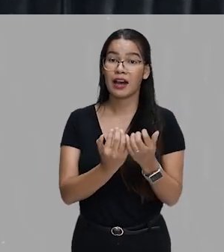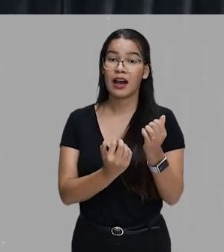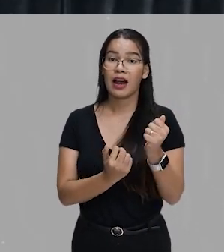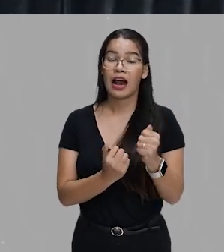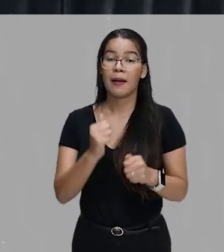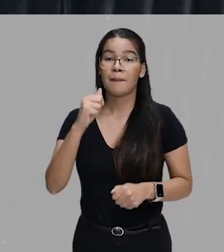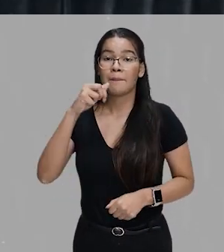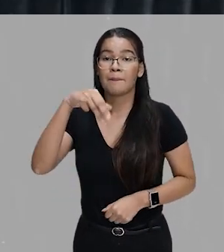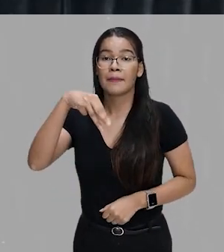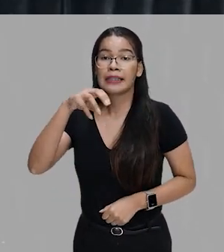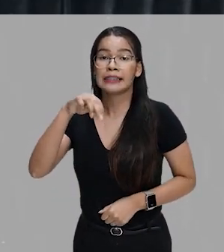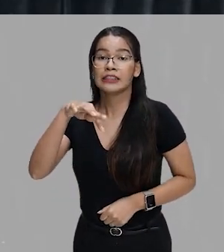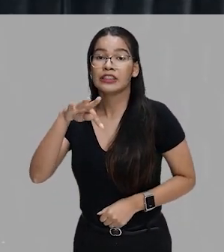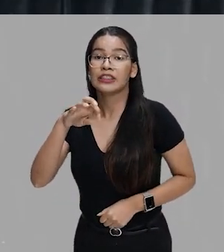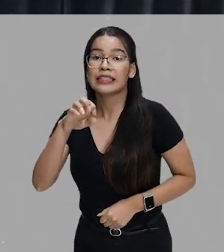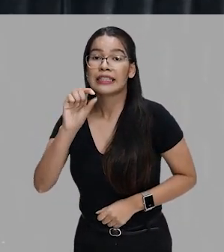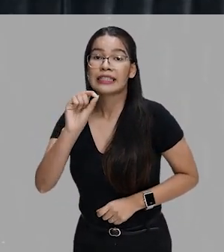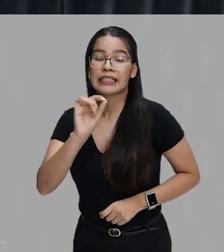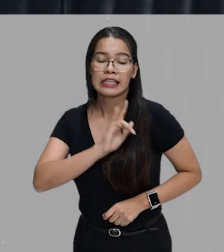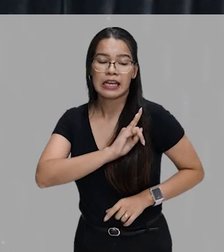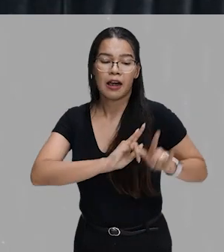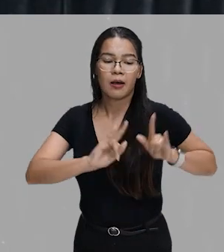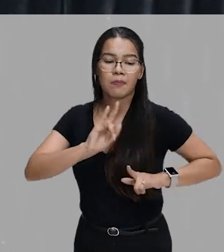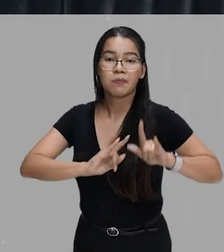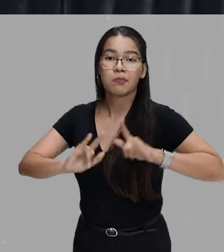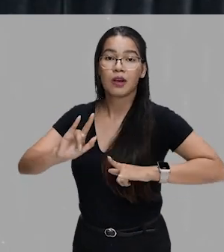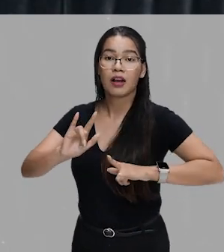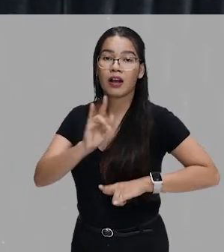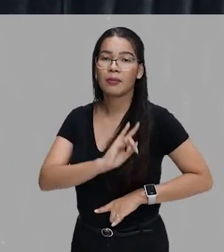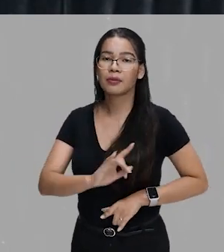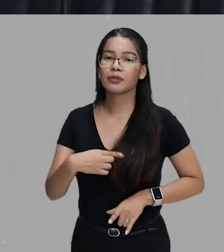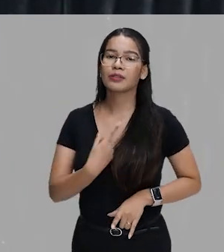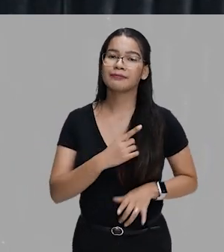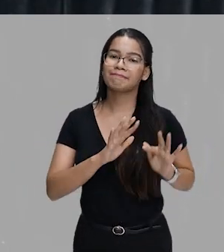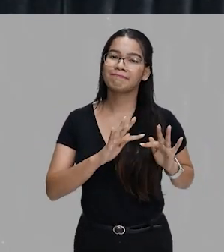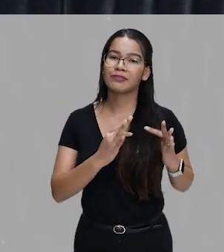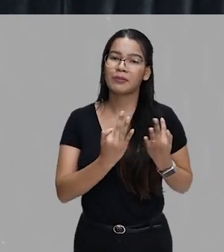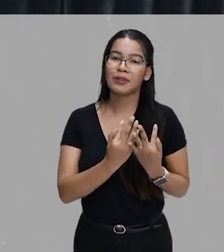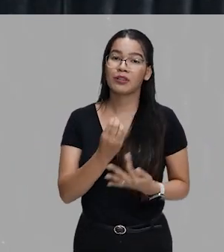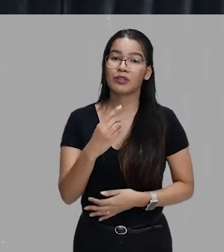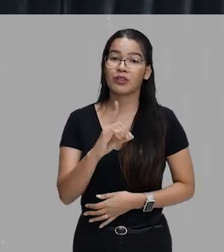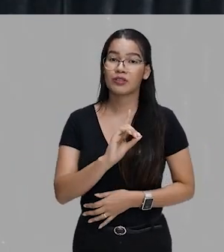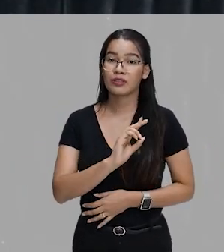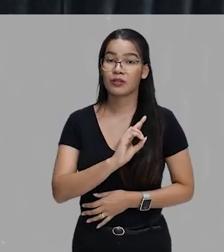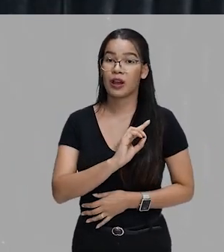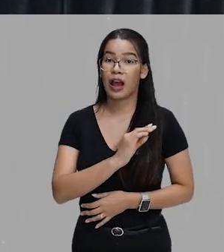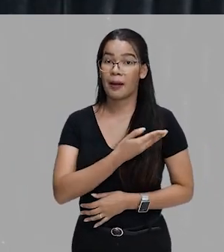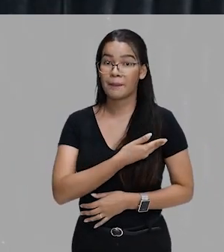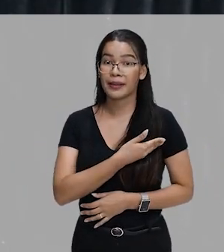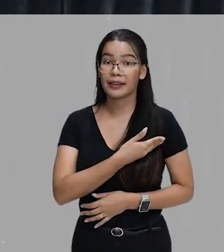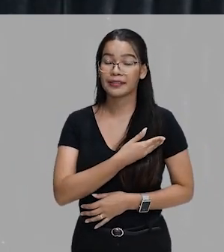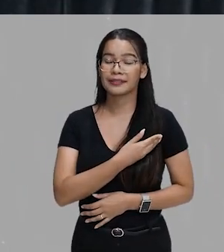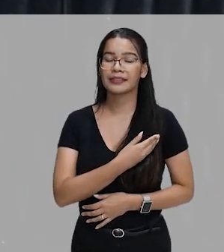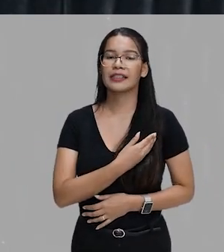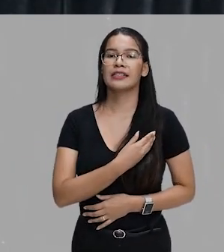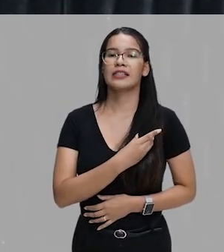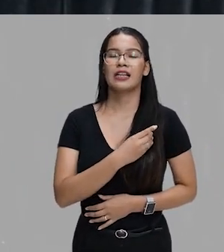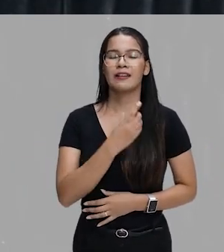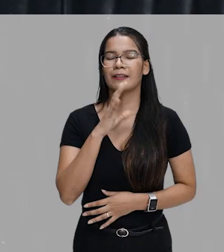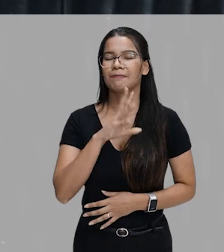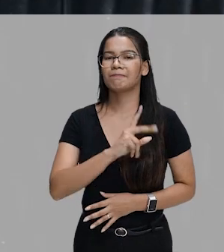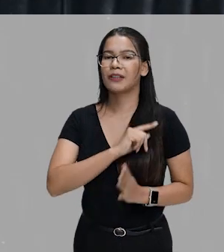aqueles que amam, tá? Amemos os nossos amigos, a nossa família. Amei esse texto. E é dele que nós vamos